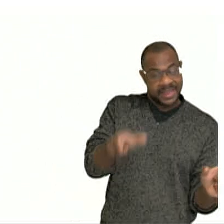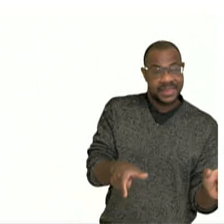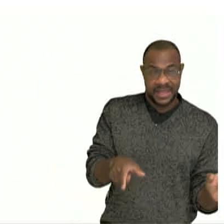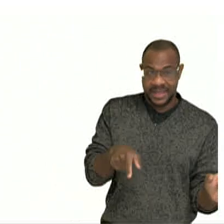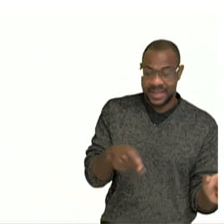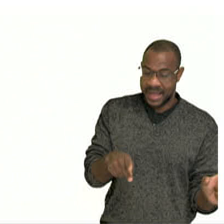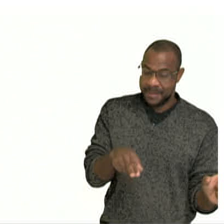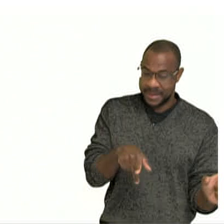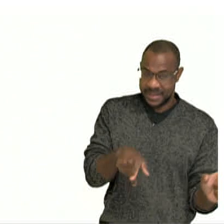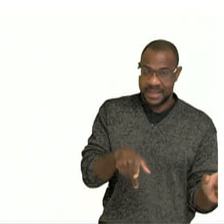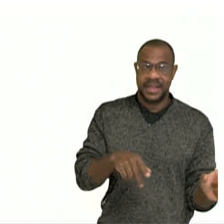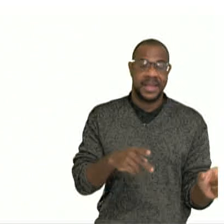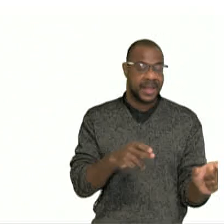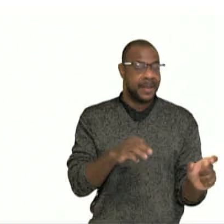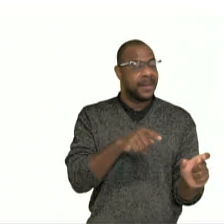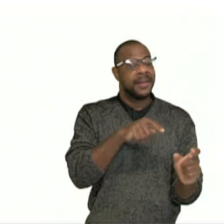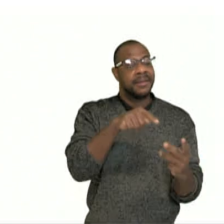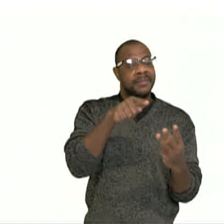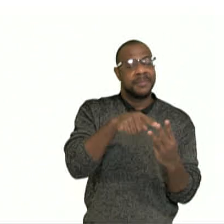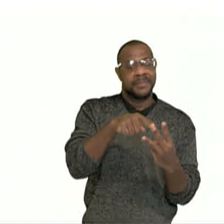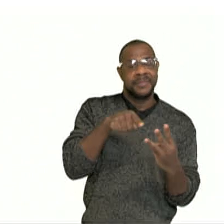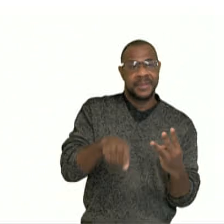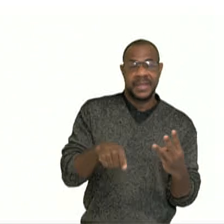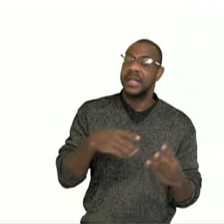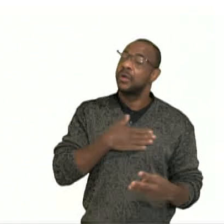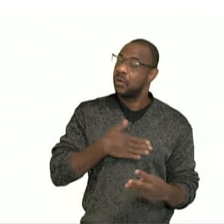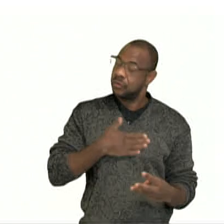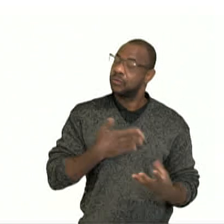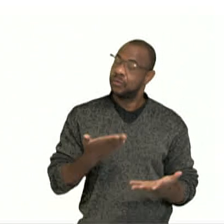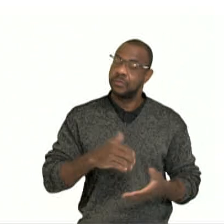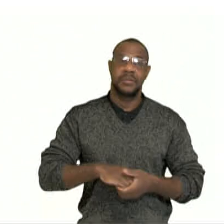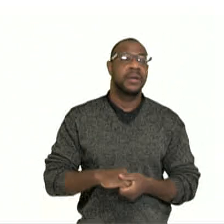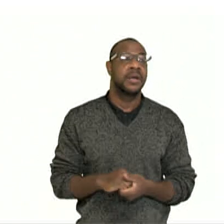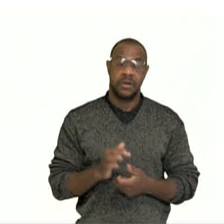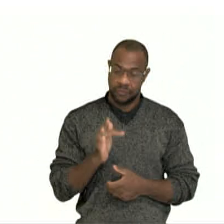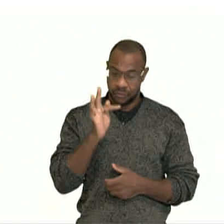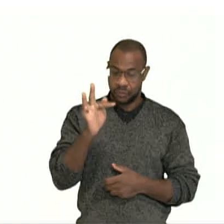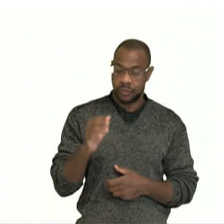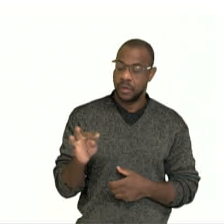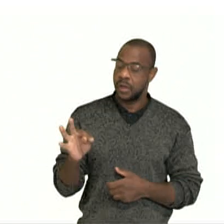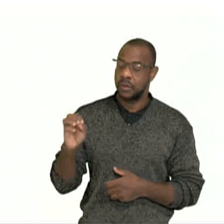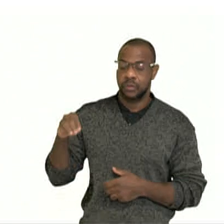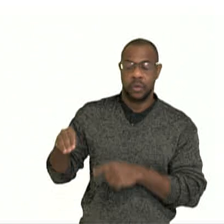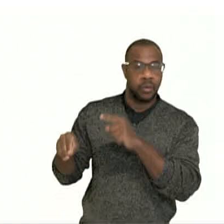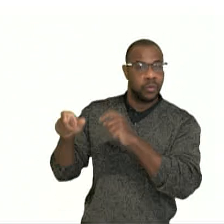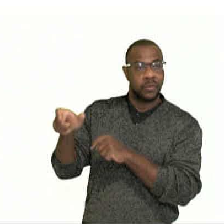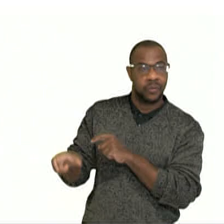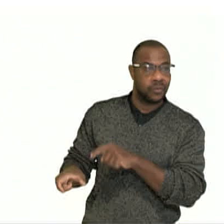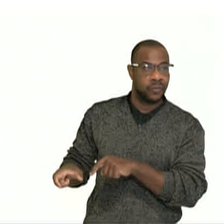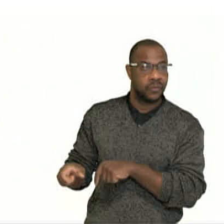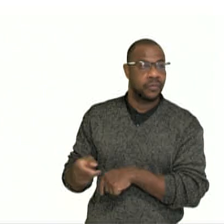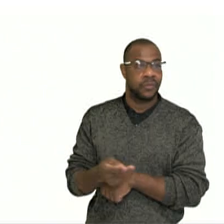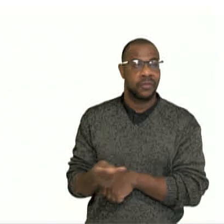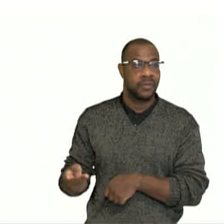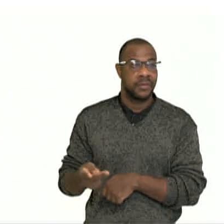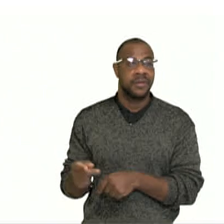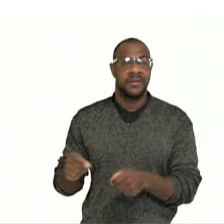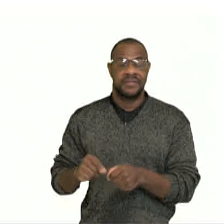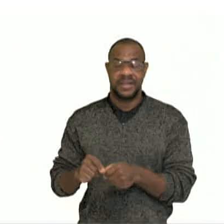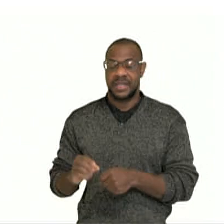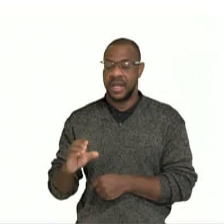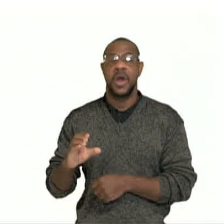flat, yesterday, ontem. Ele gostou muito. Em breve, Tom será